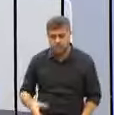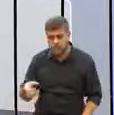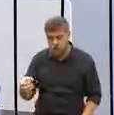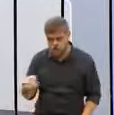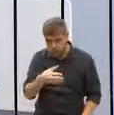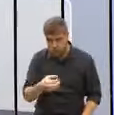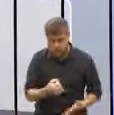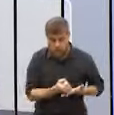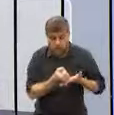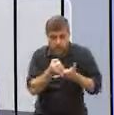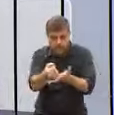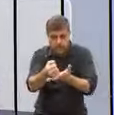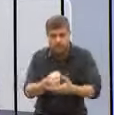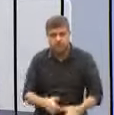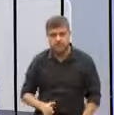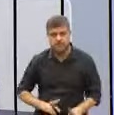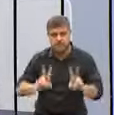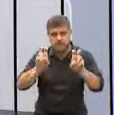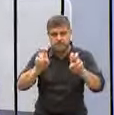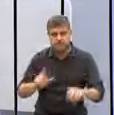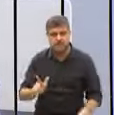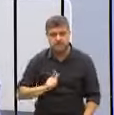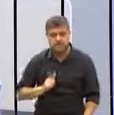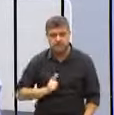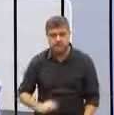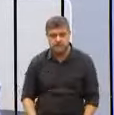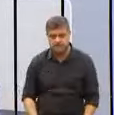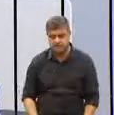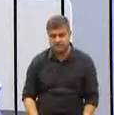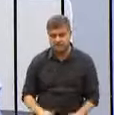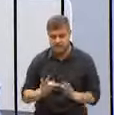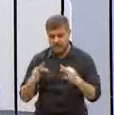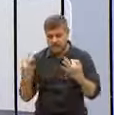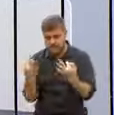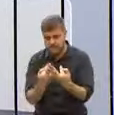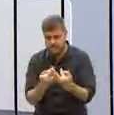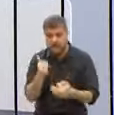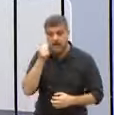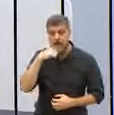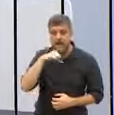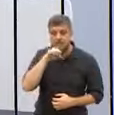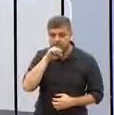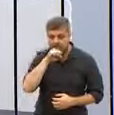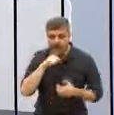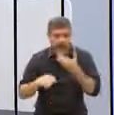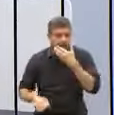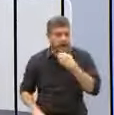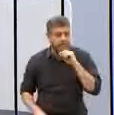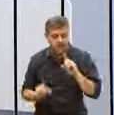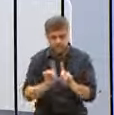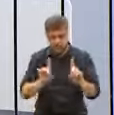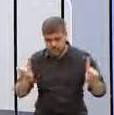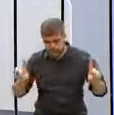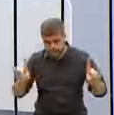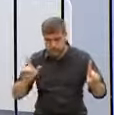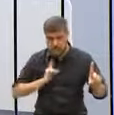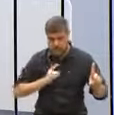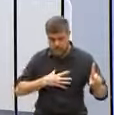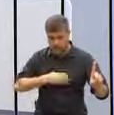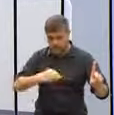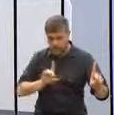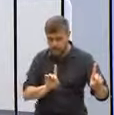CMDCA está apoiando, que é a questão da guarda compartilhada, né? Então, o CMDCA suporta,